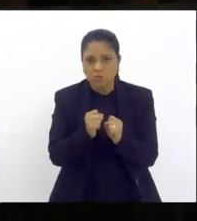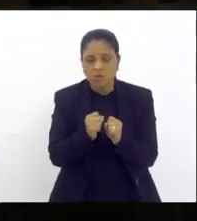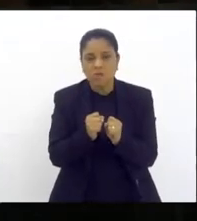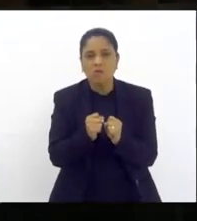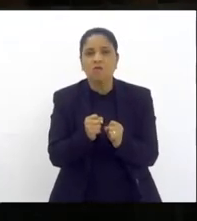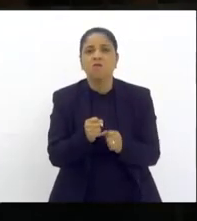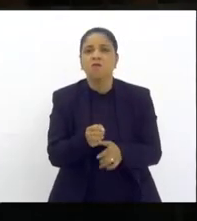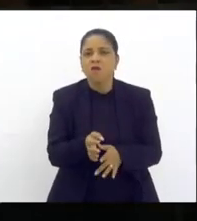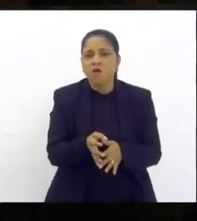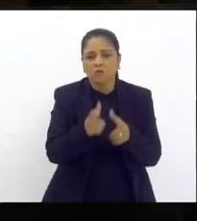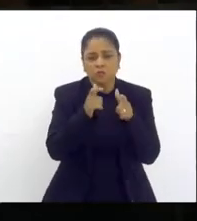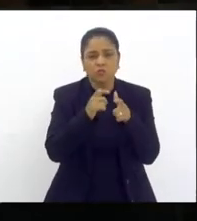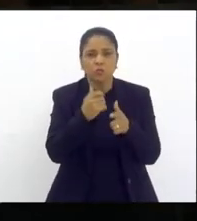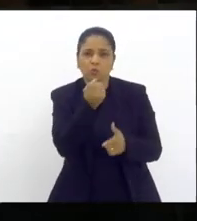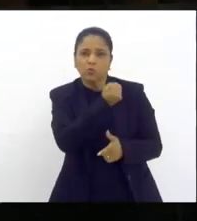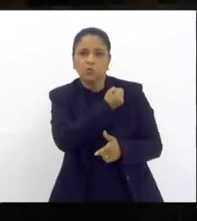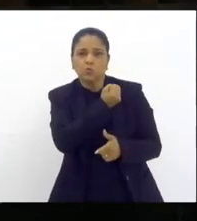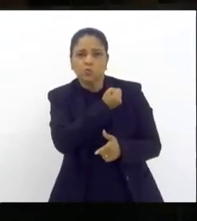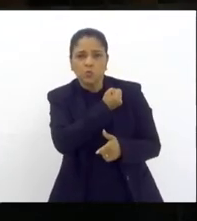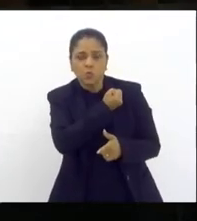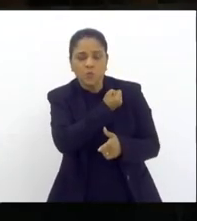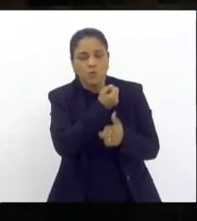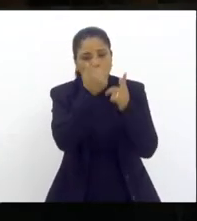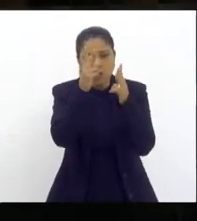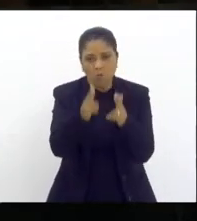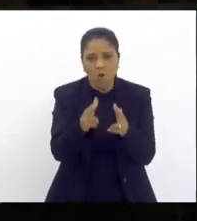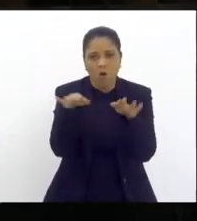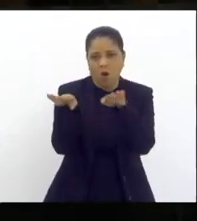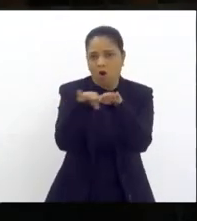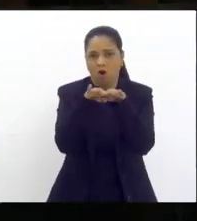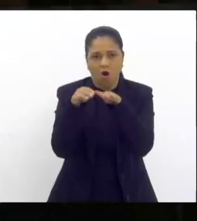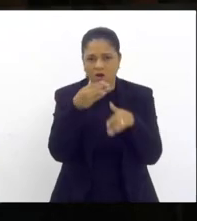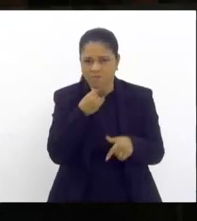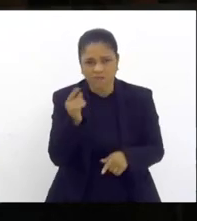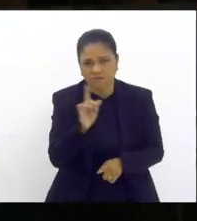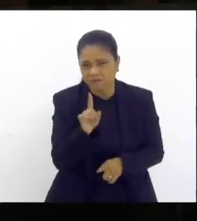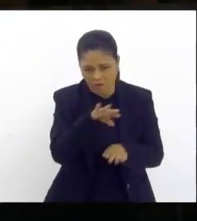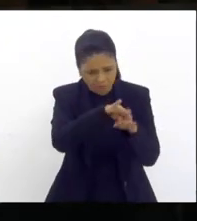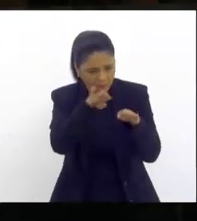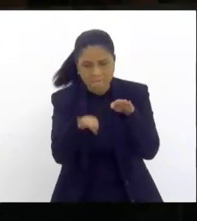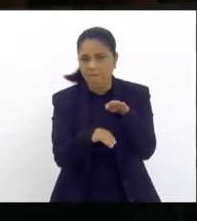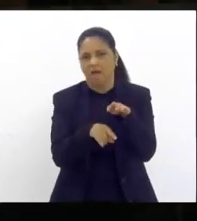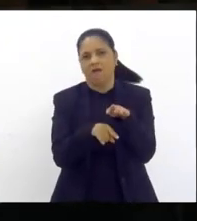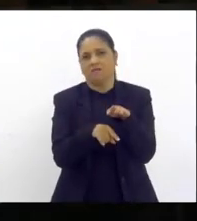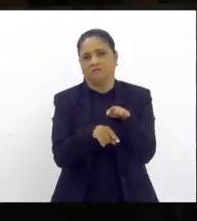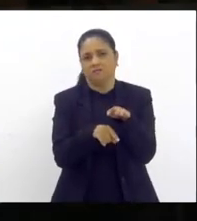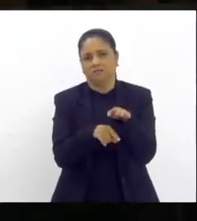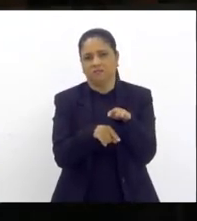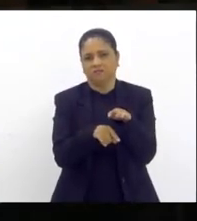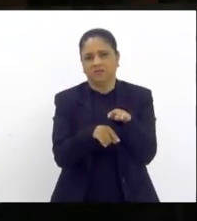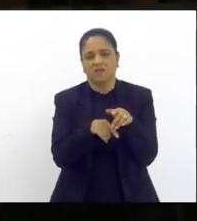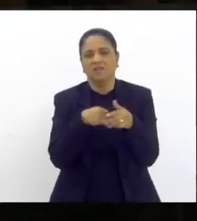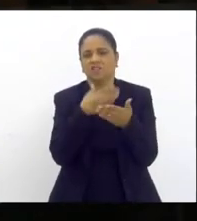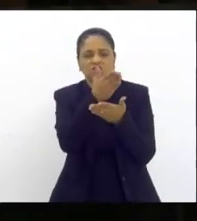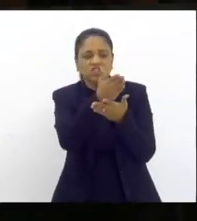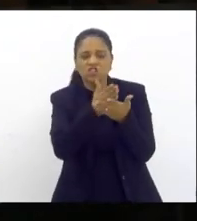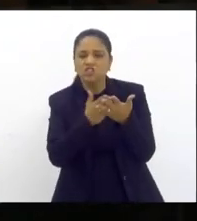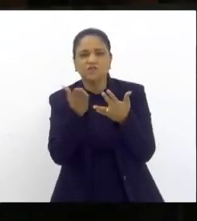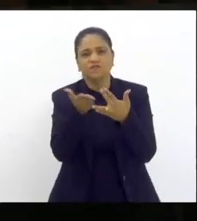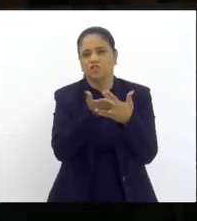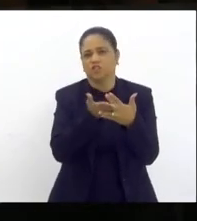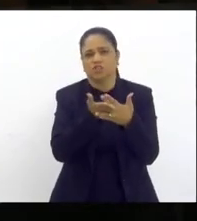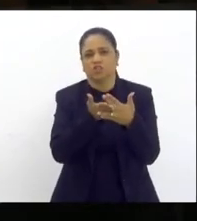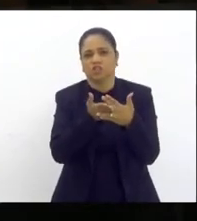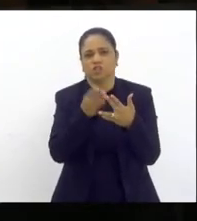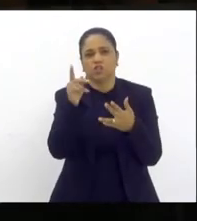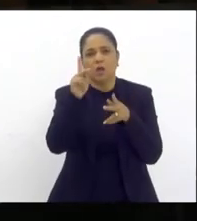reconhecidamente pelo número e volume. Então, quando nós estamos falando de mulheres aqui, não é porque a gente quer dividir a população